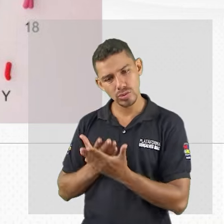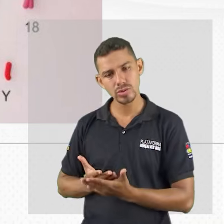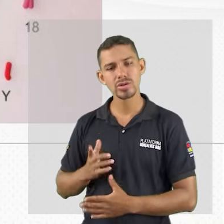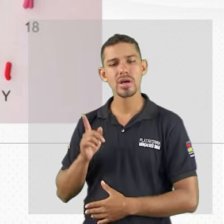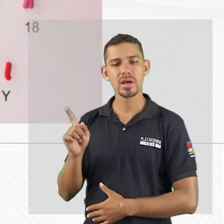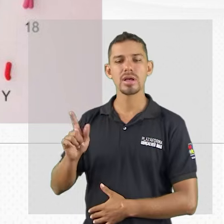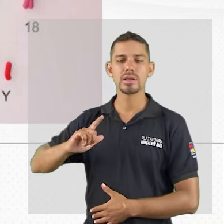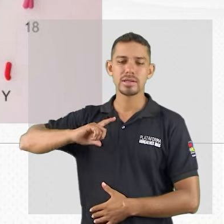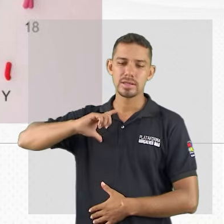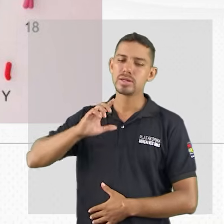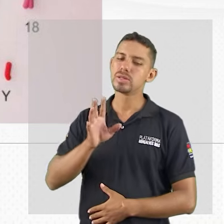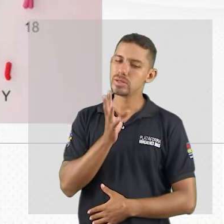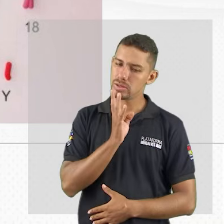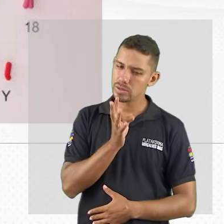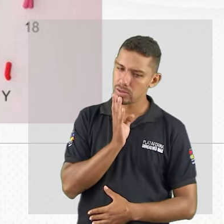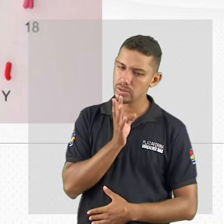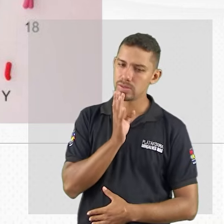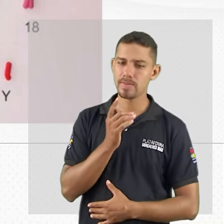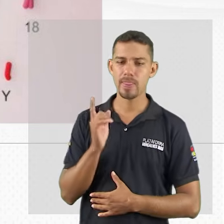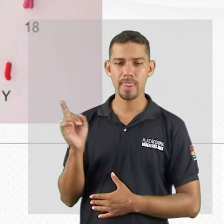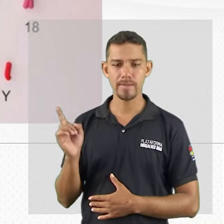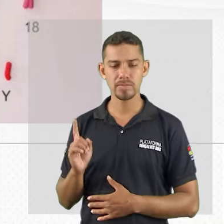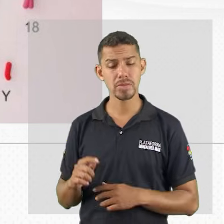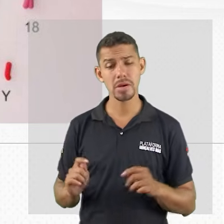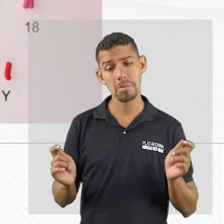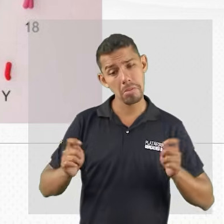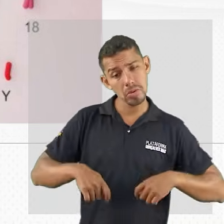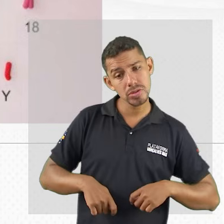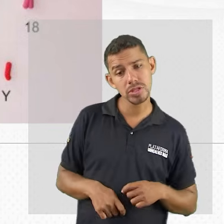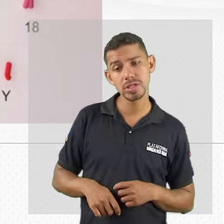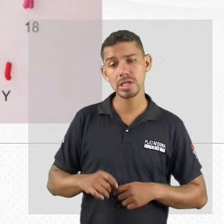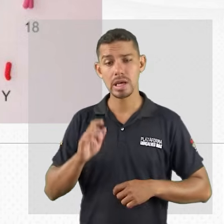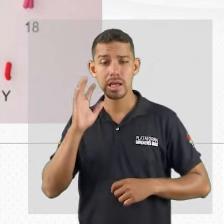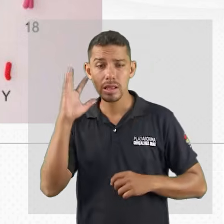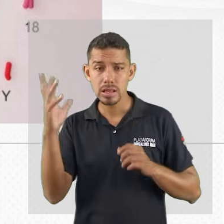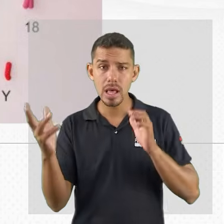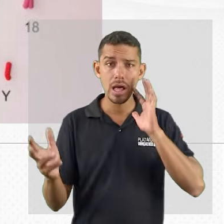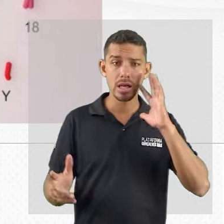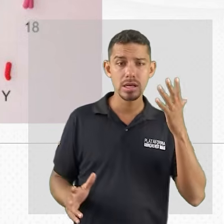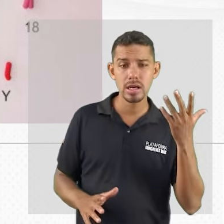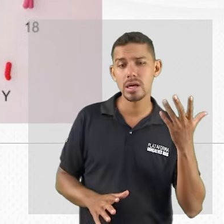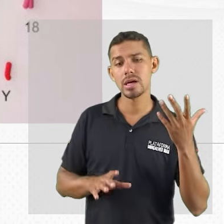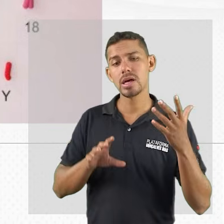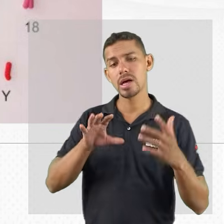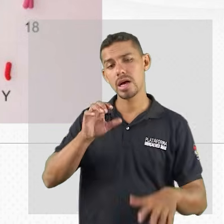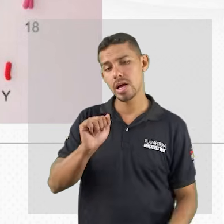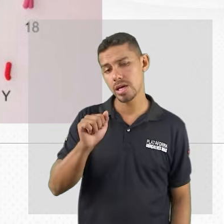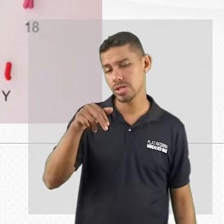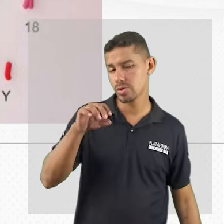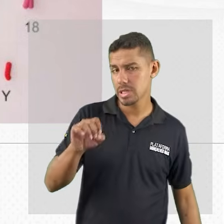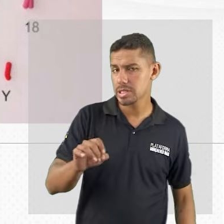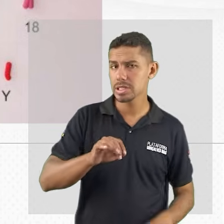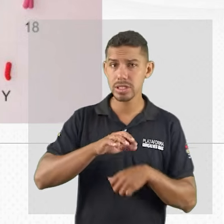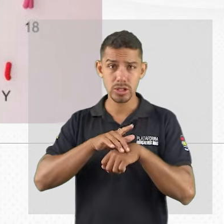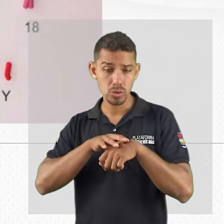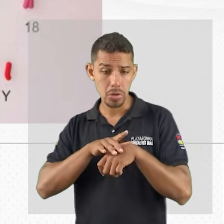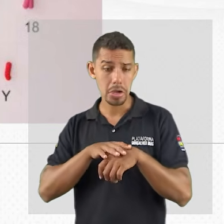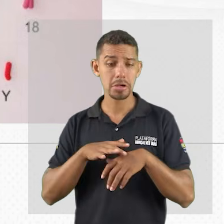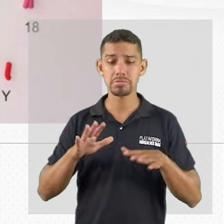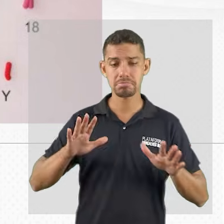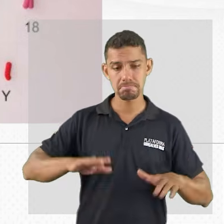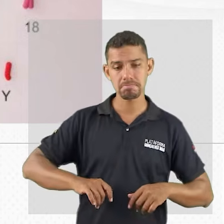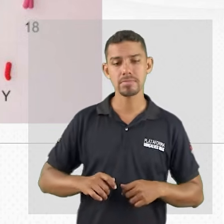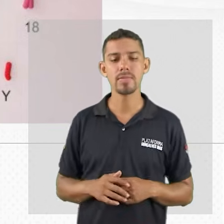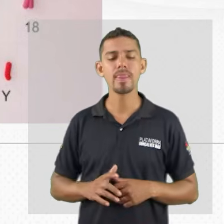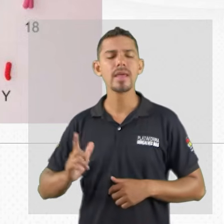cromossomos, para que a gente possa estudar possíveis anomalias, possíveis condições, possíveis doenças. Então, existe